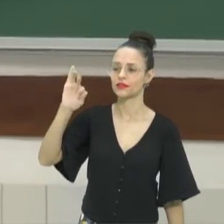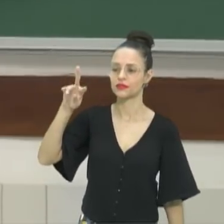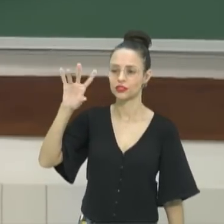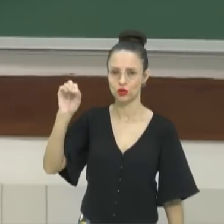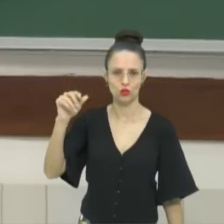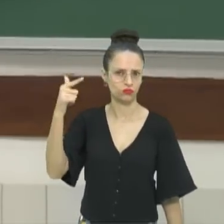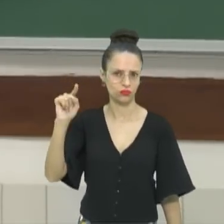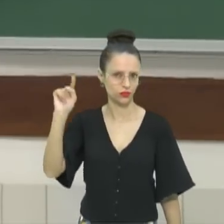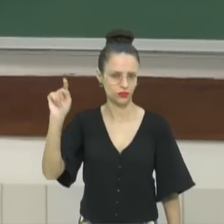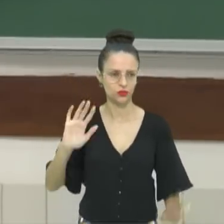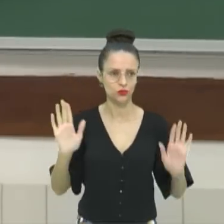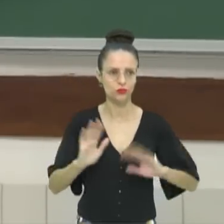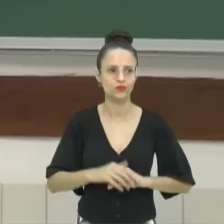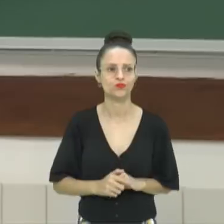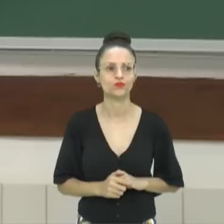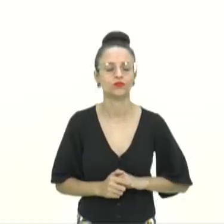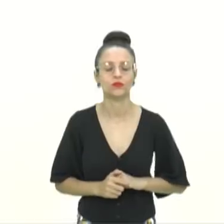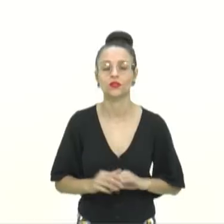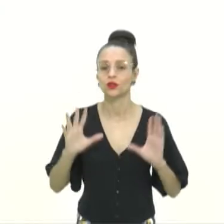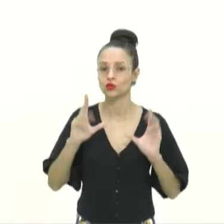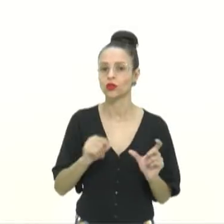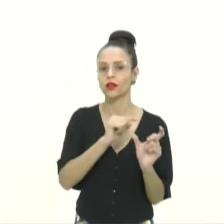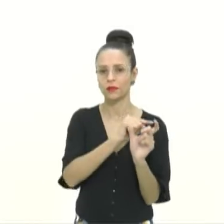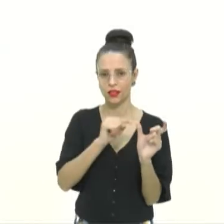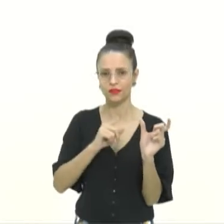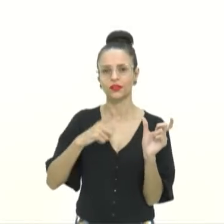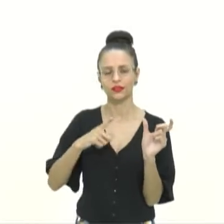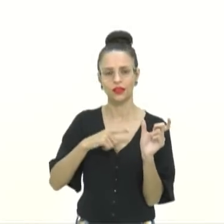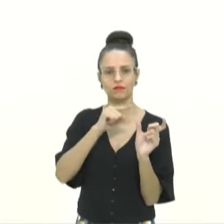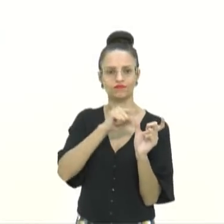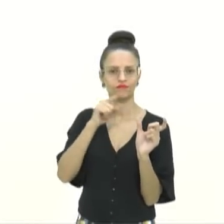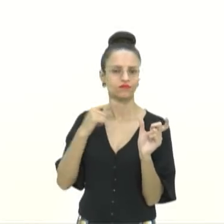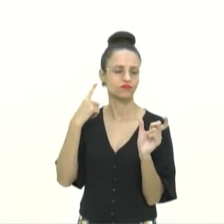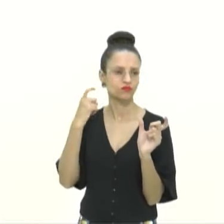Em todas as palavras acentuadas, há uma sílaba tônica. Exemplo aqui, ó.